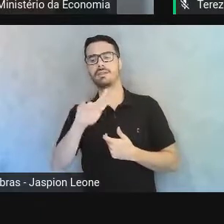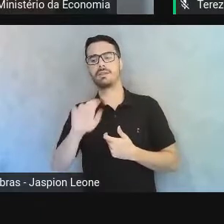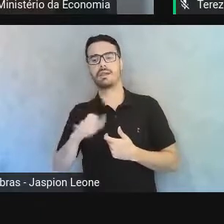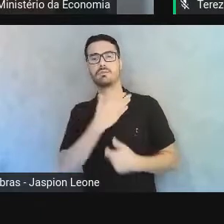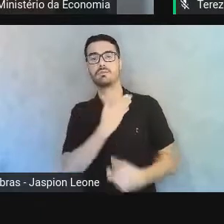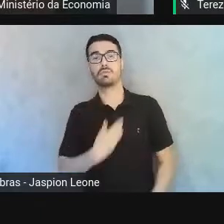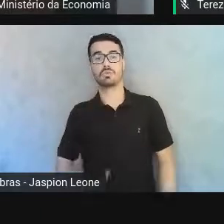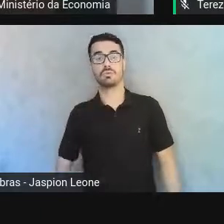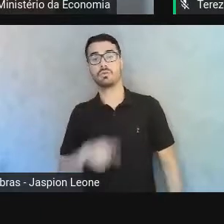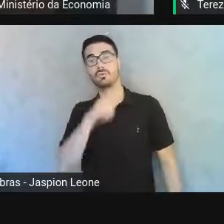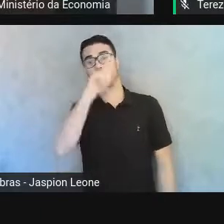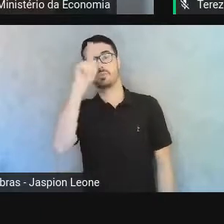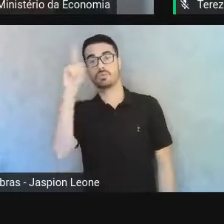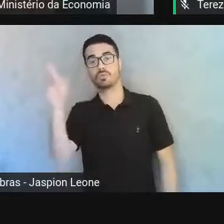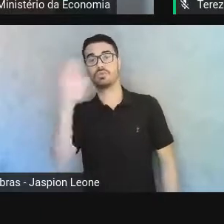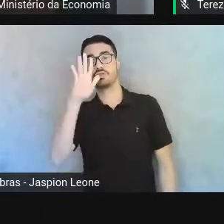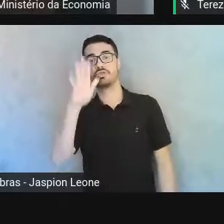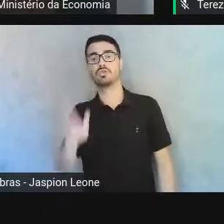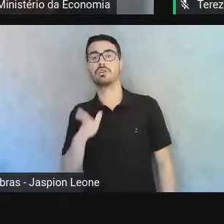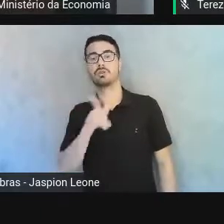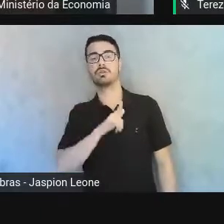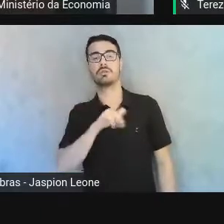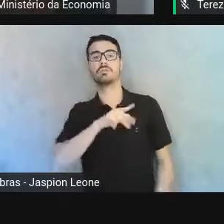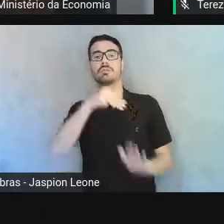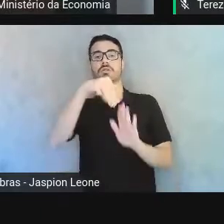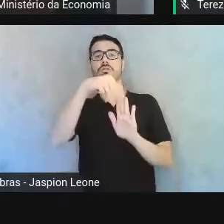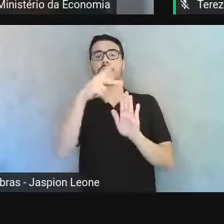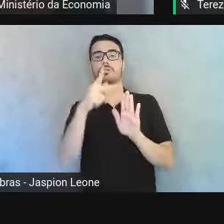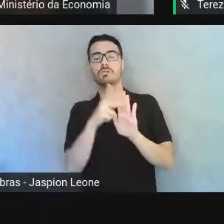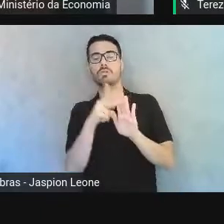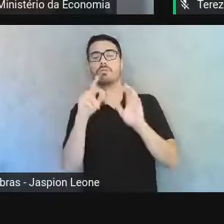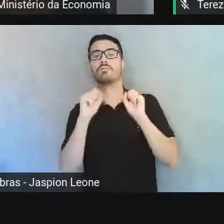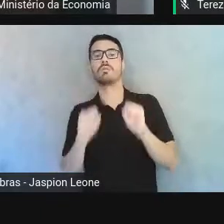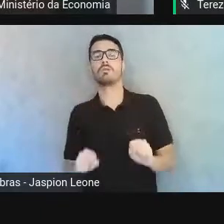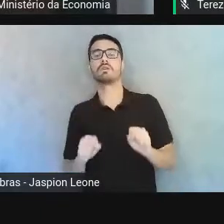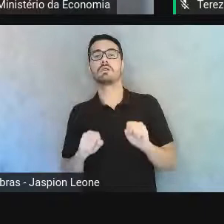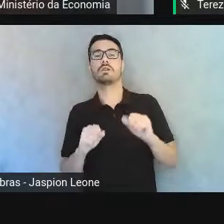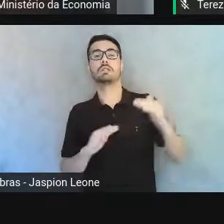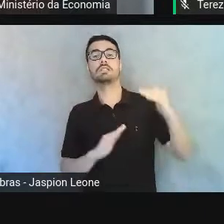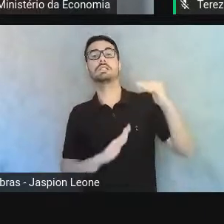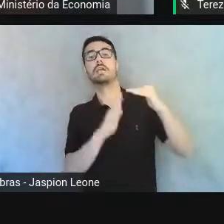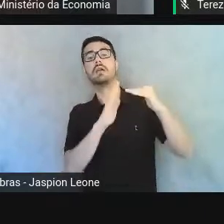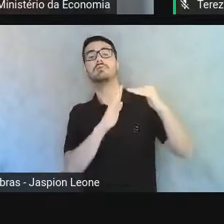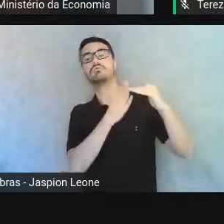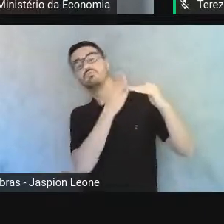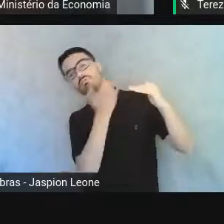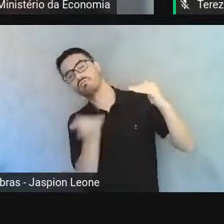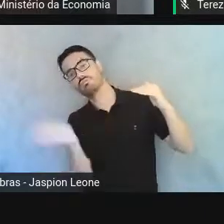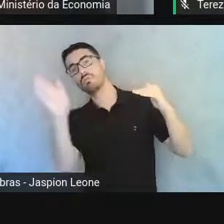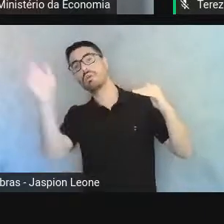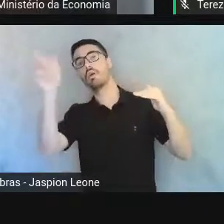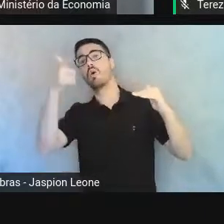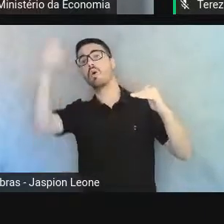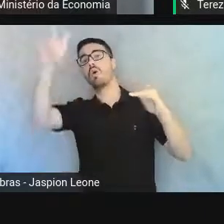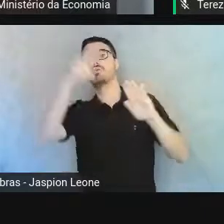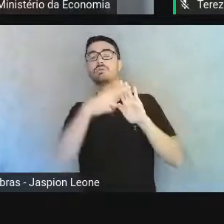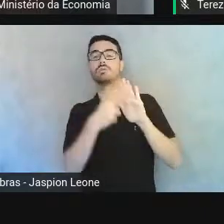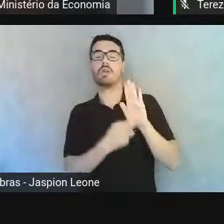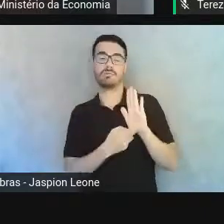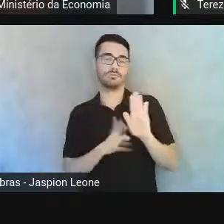executivo, ele é legitimado para editar medidas provisórias, e isso está fora da regra do teto, essa é a regra do próprio teto,